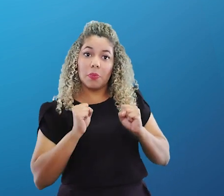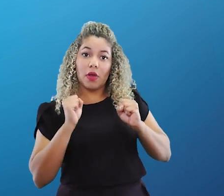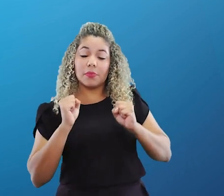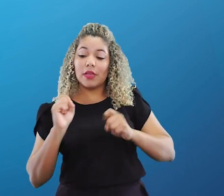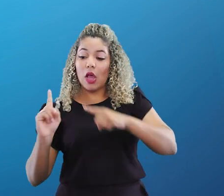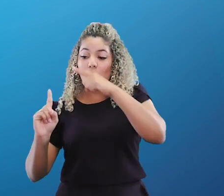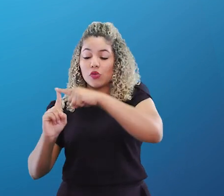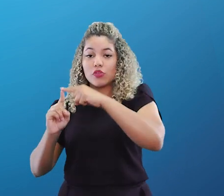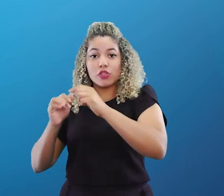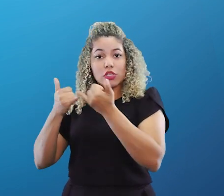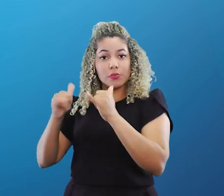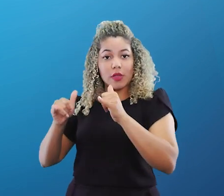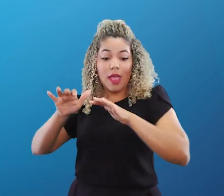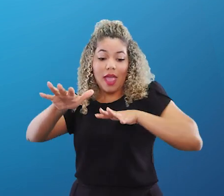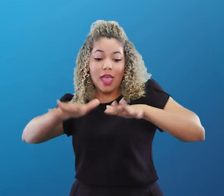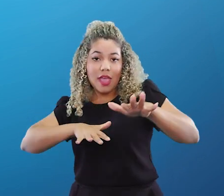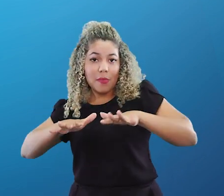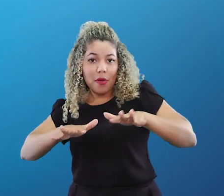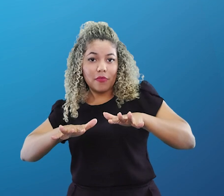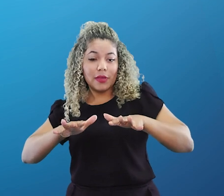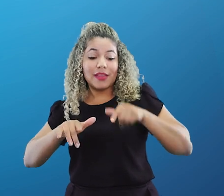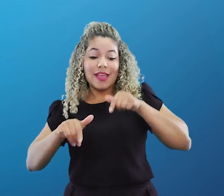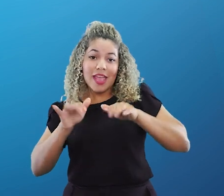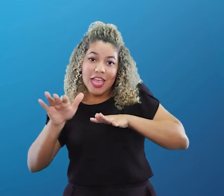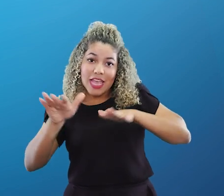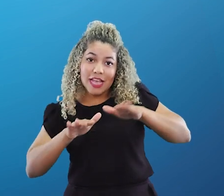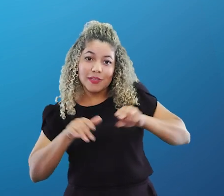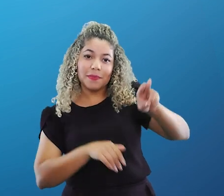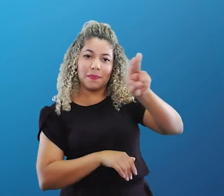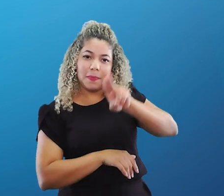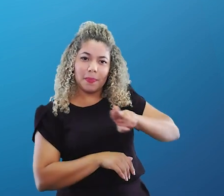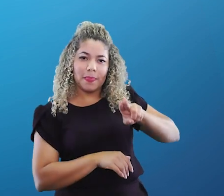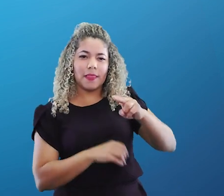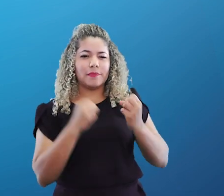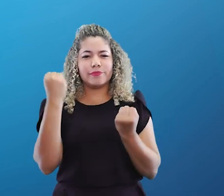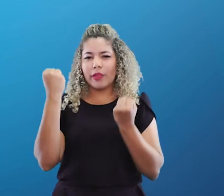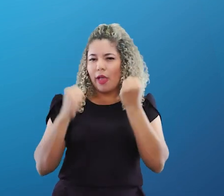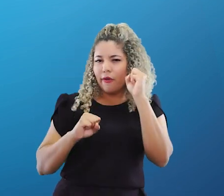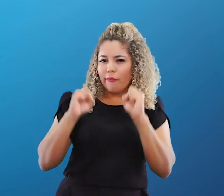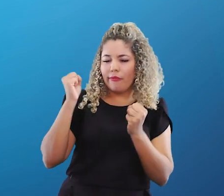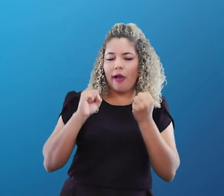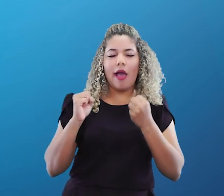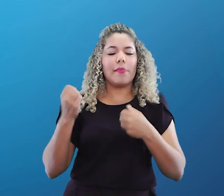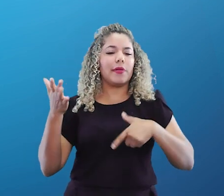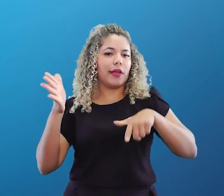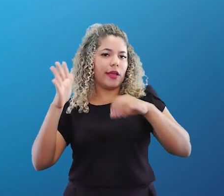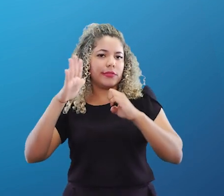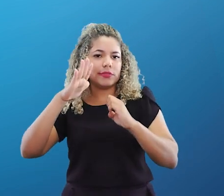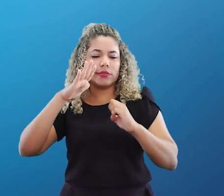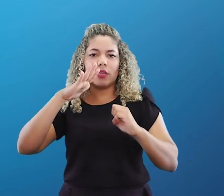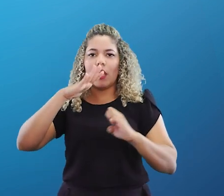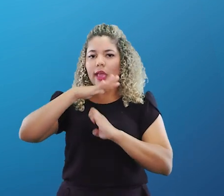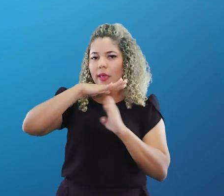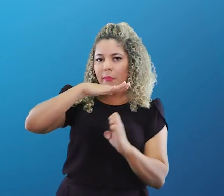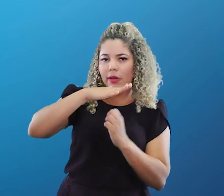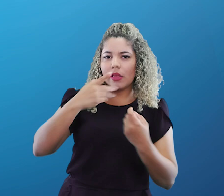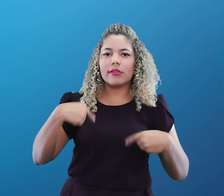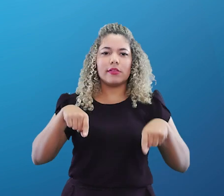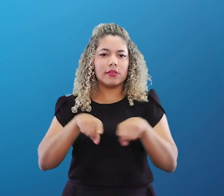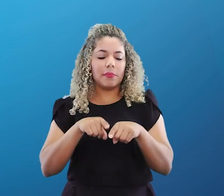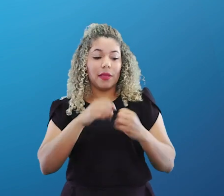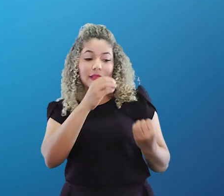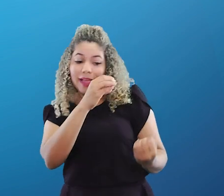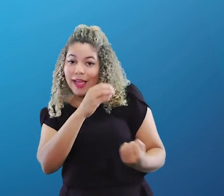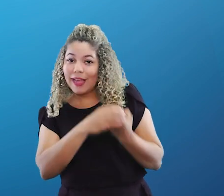transformar um tipo de energia em movimento, e esse movimento foi utilizado em fábricas, em indústrias e também na fabricação